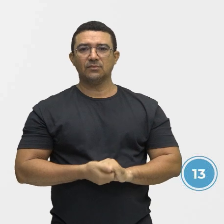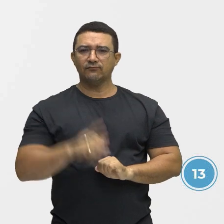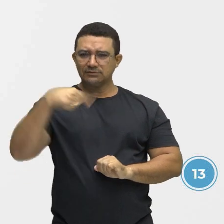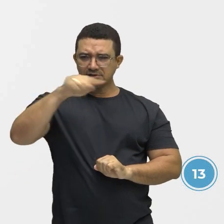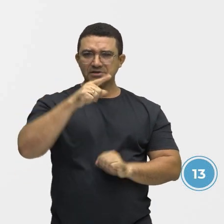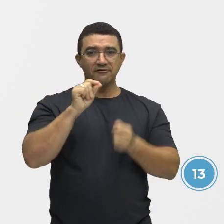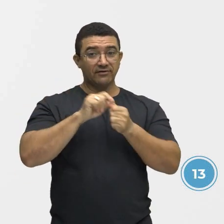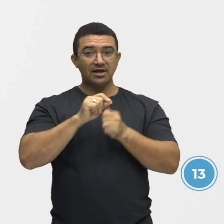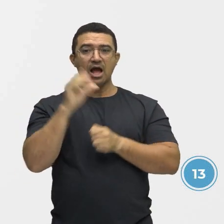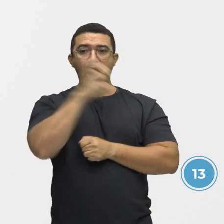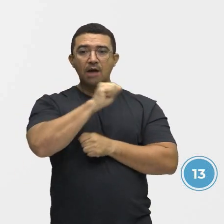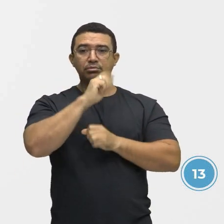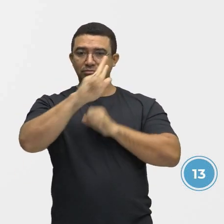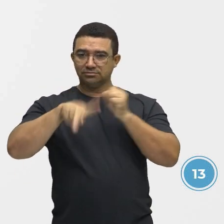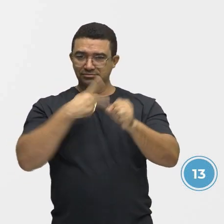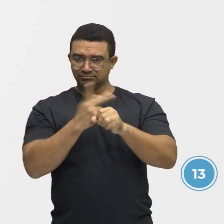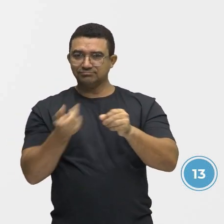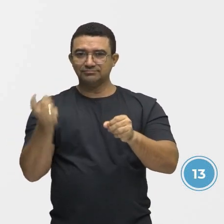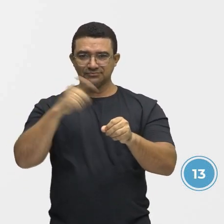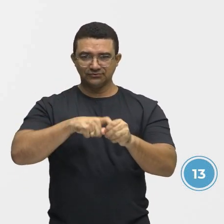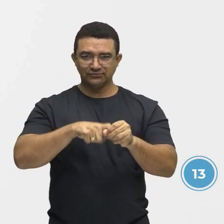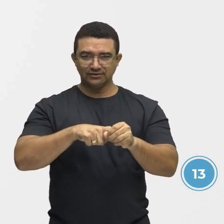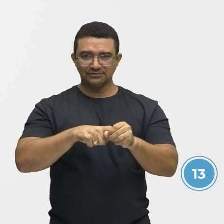rapidinho. Até daqui a pouquinho.